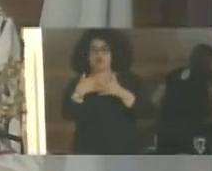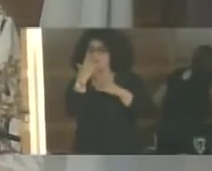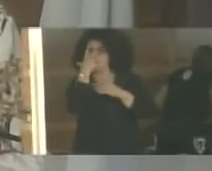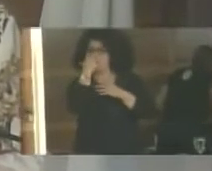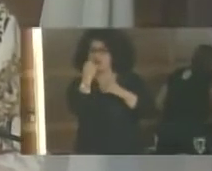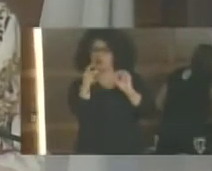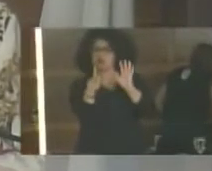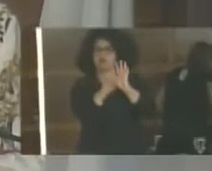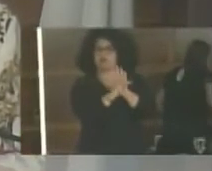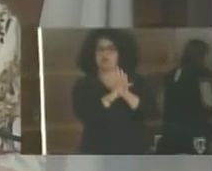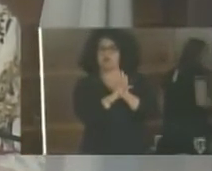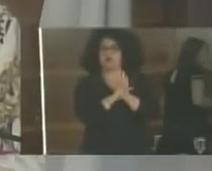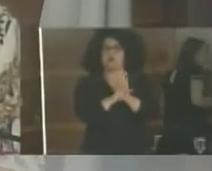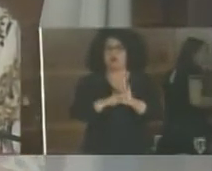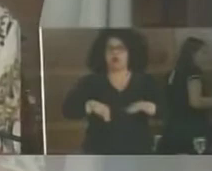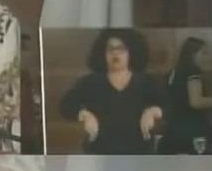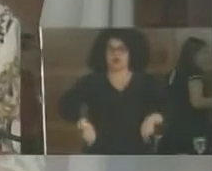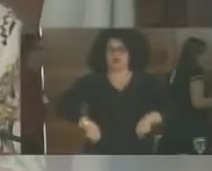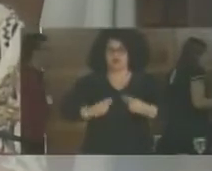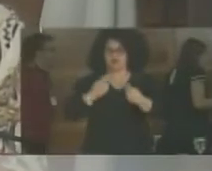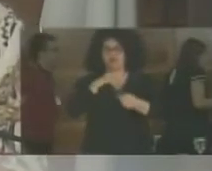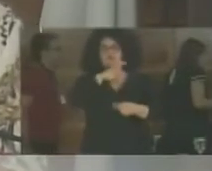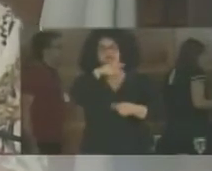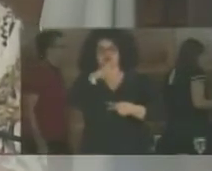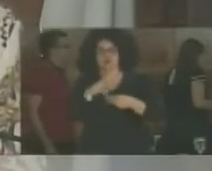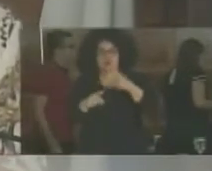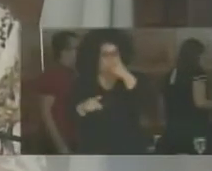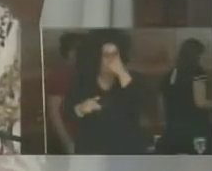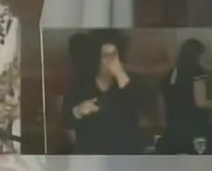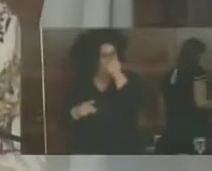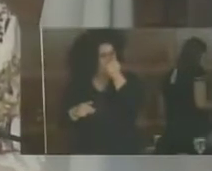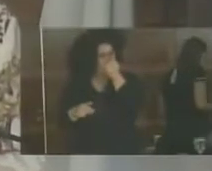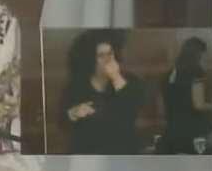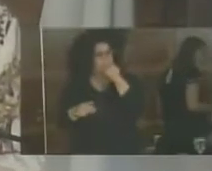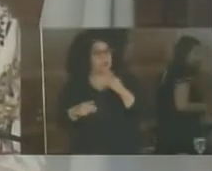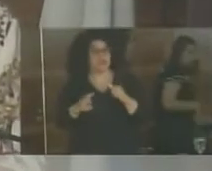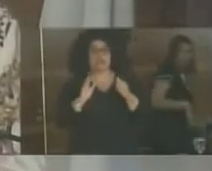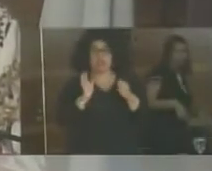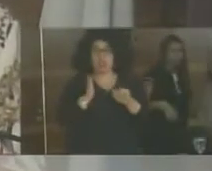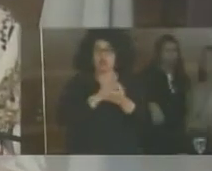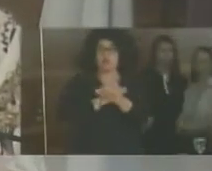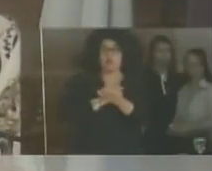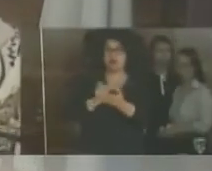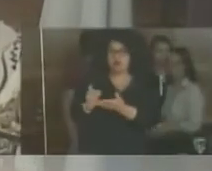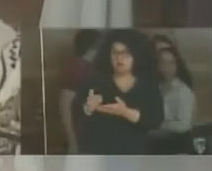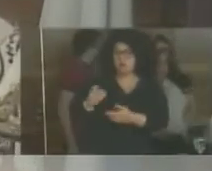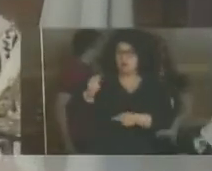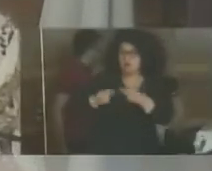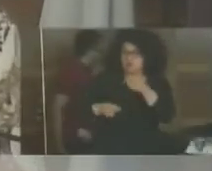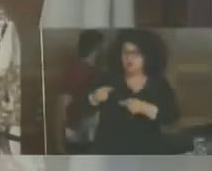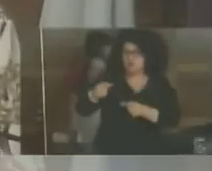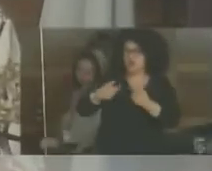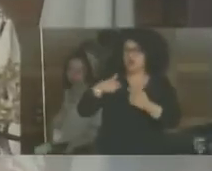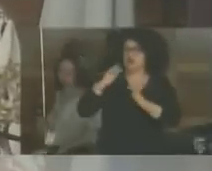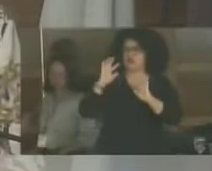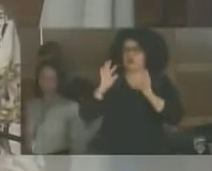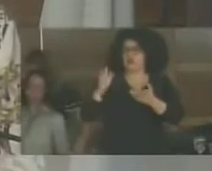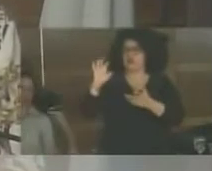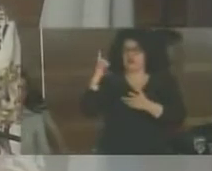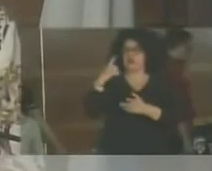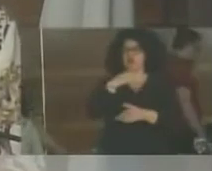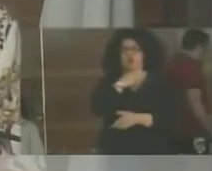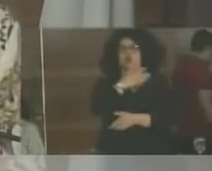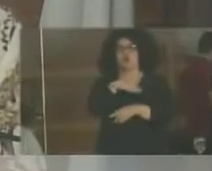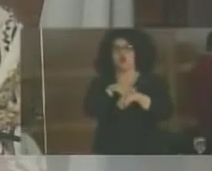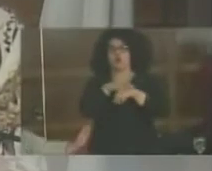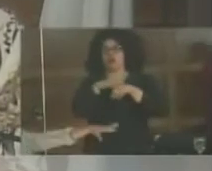também, já uma das primeiras indicações minha. Eu havia conversado também com a deputada federal Soraya